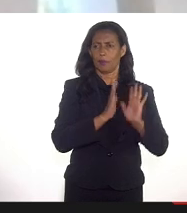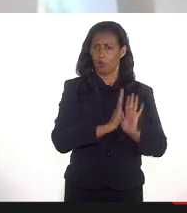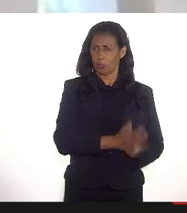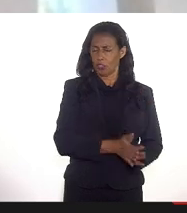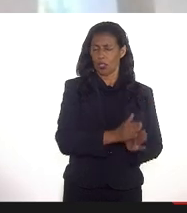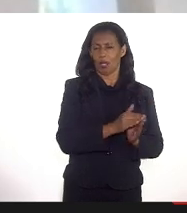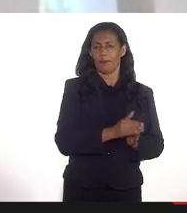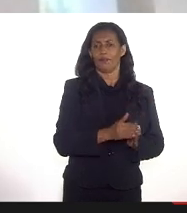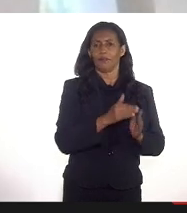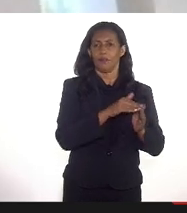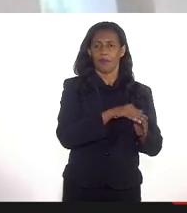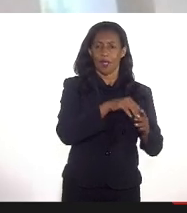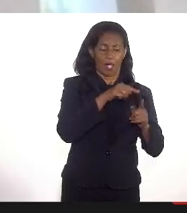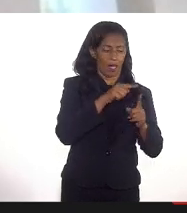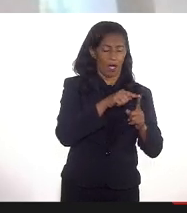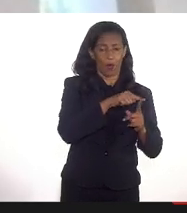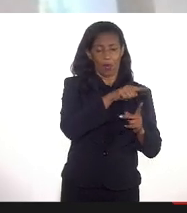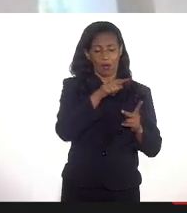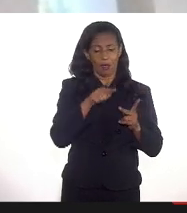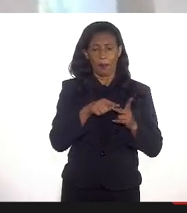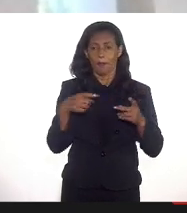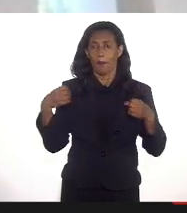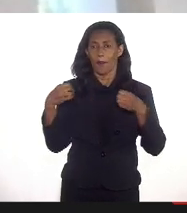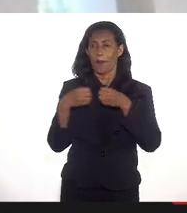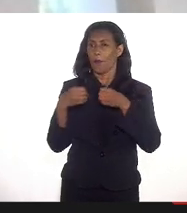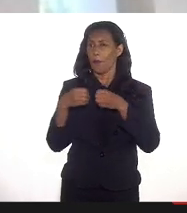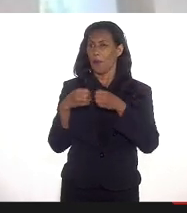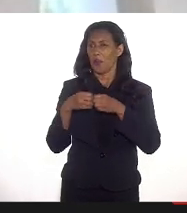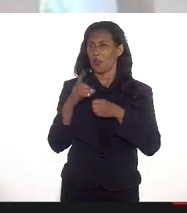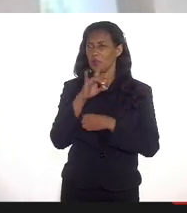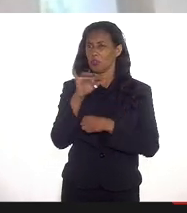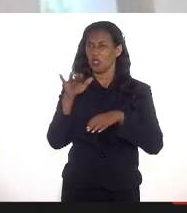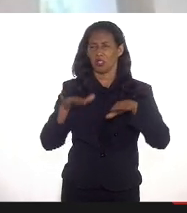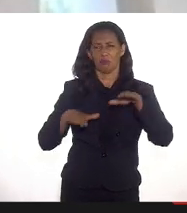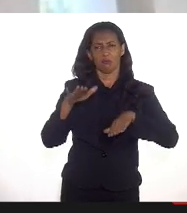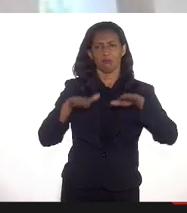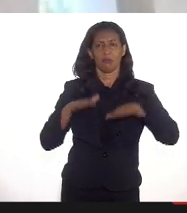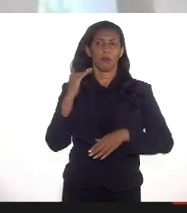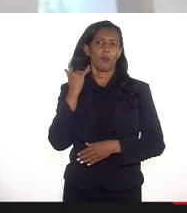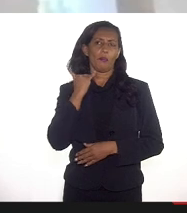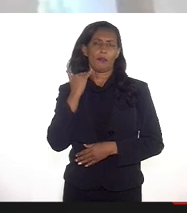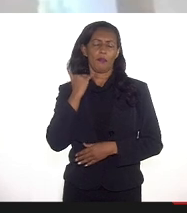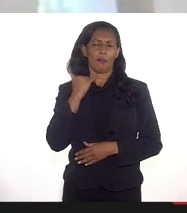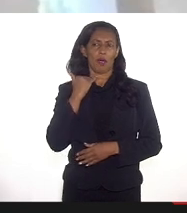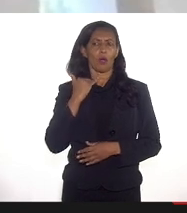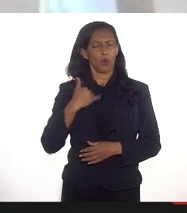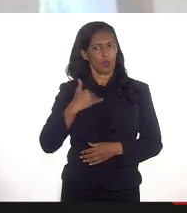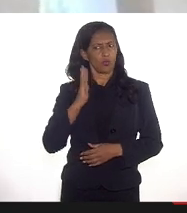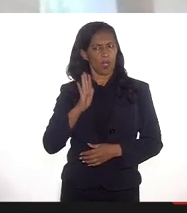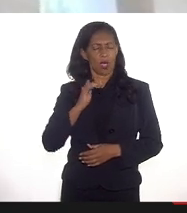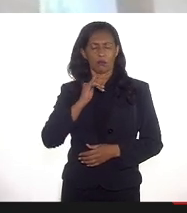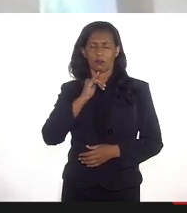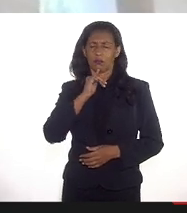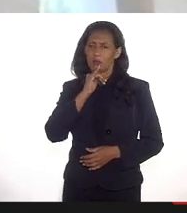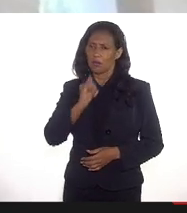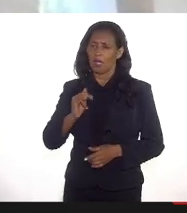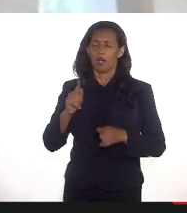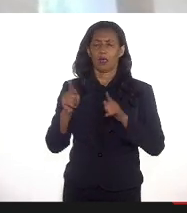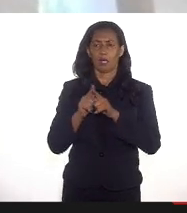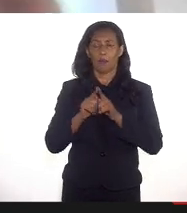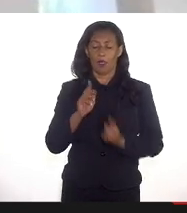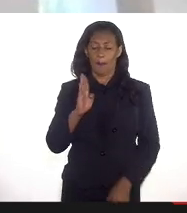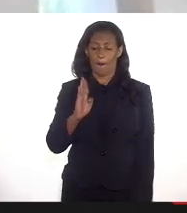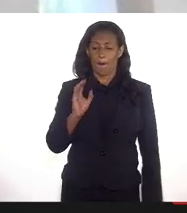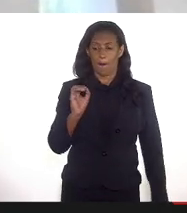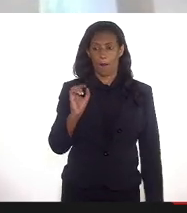quem não recebeu dia 17, recebeu o próximo a isso, dependendo aí de questão de ordem bancária. E aí eu já posso adiantar que a bolsa